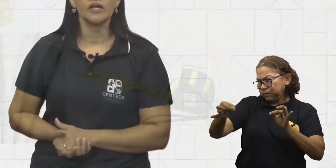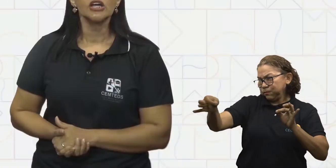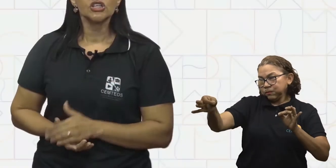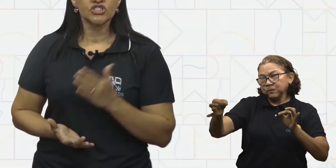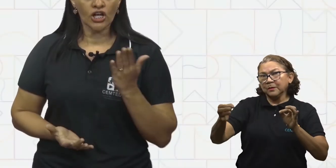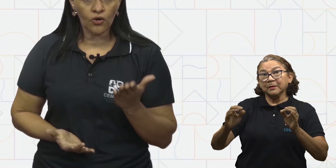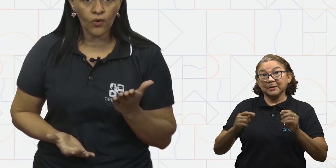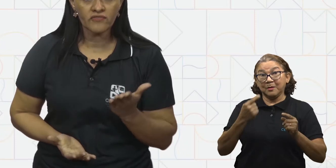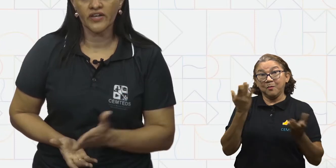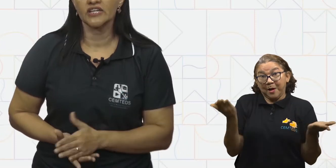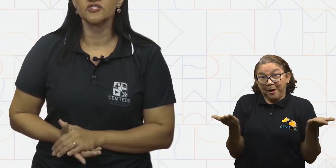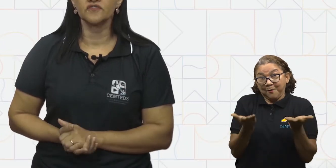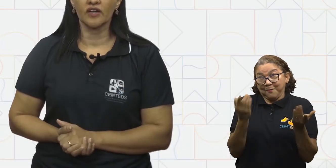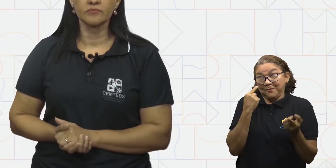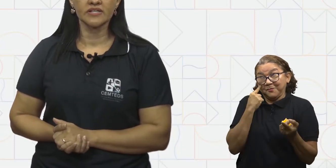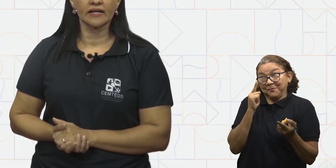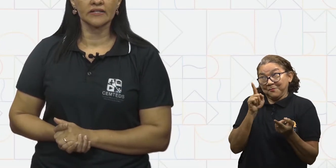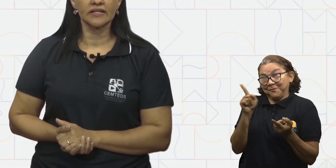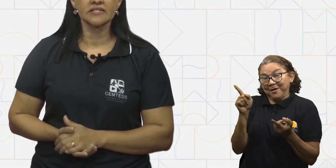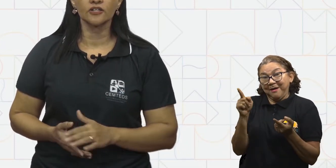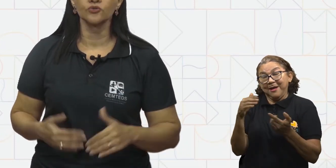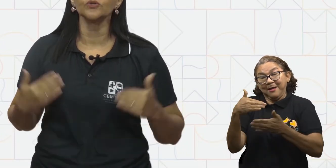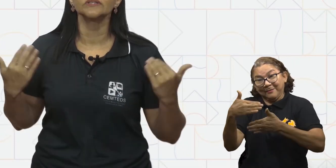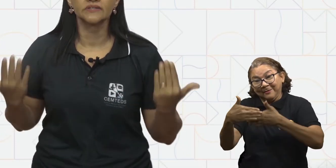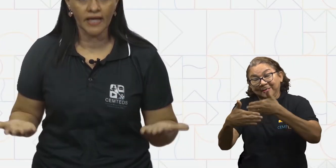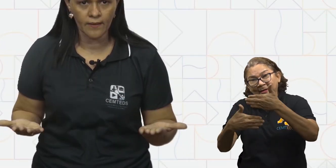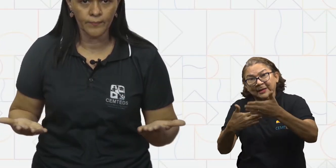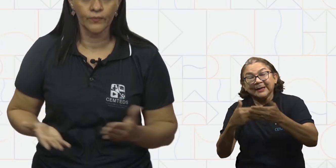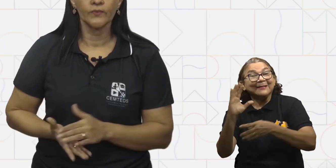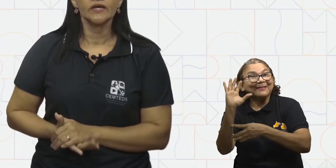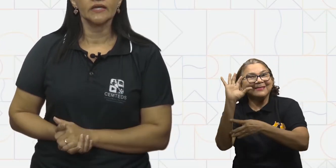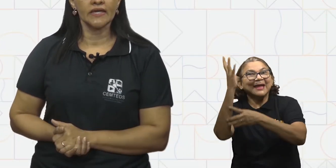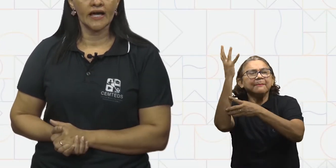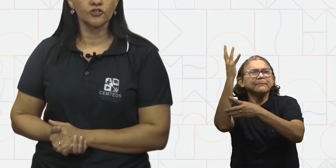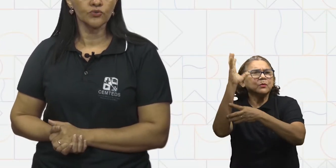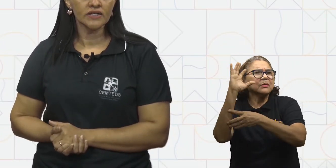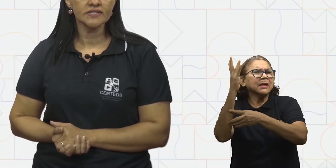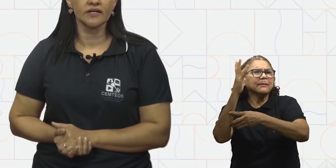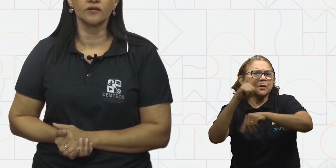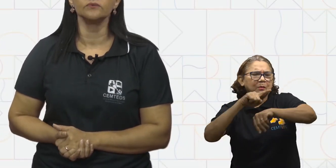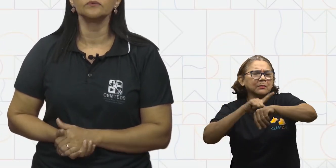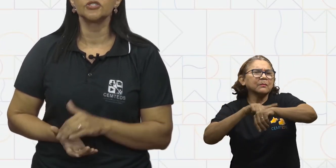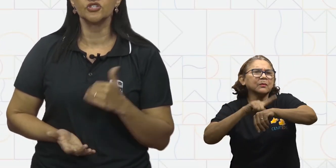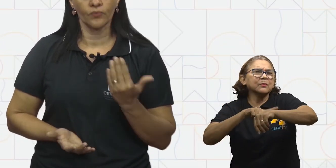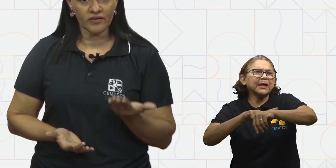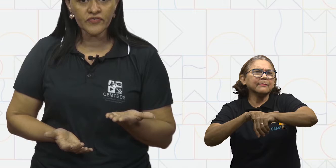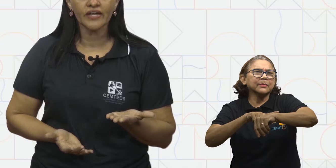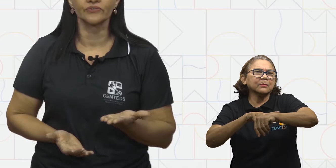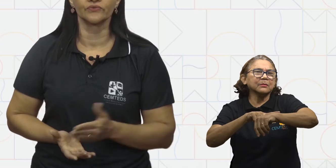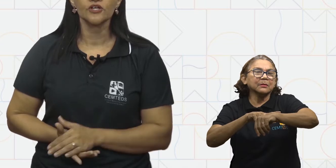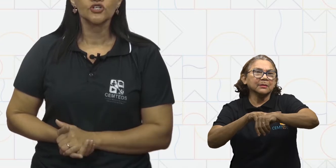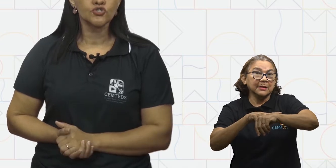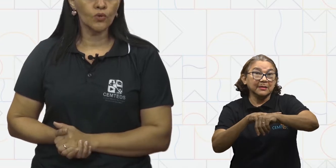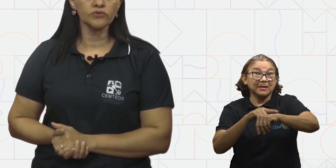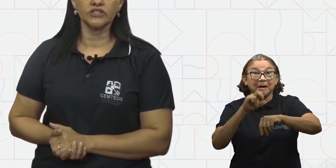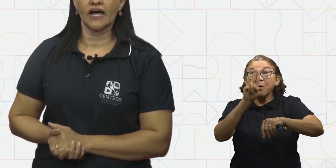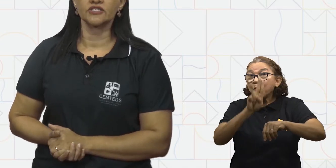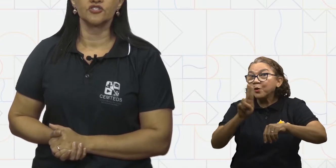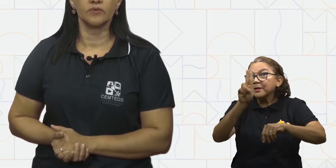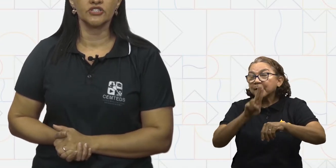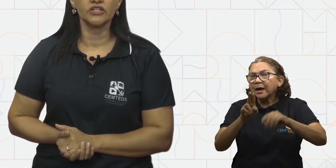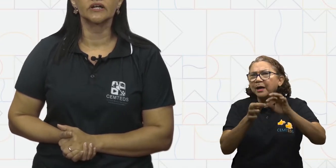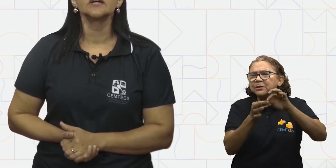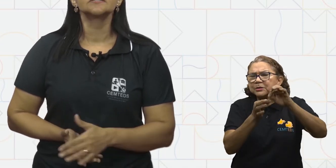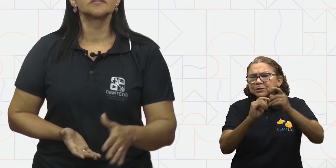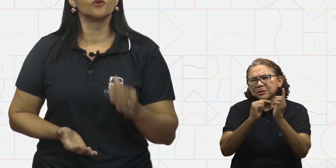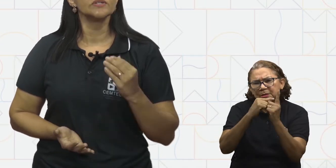comprimento. Chegou a vez de vermos a grandeza do tempo, que é a duração de um evento. Sua unidade